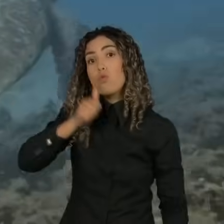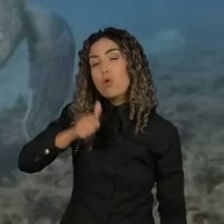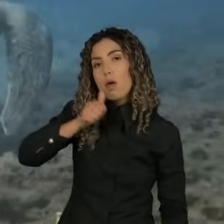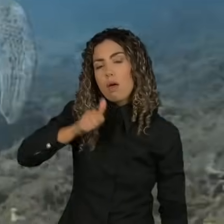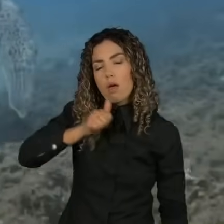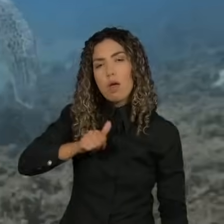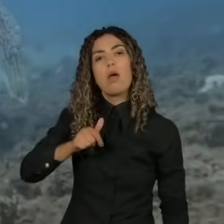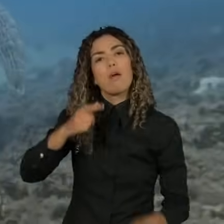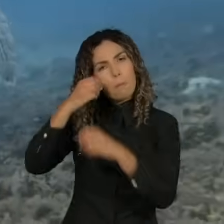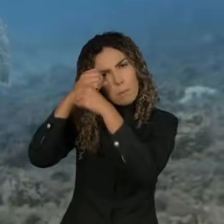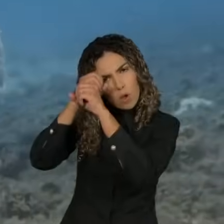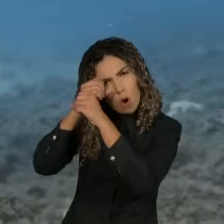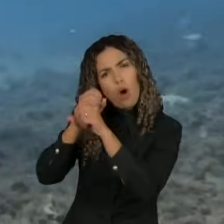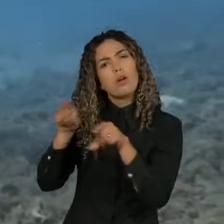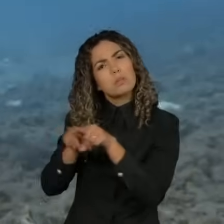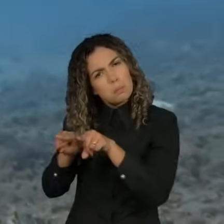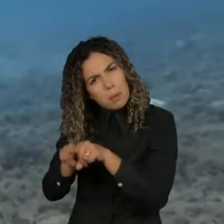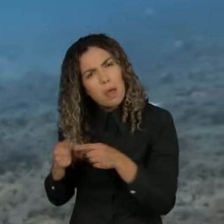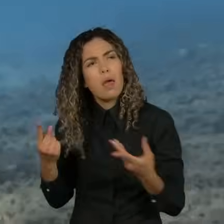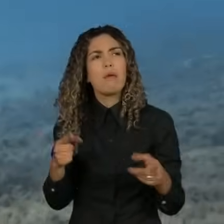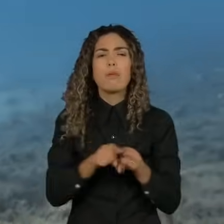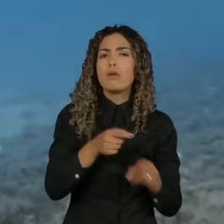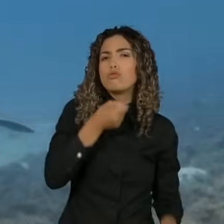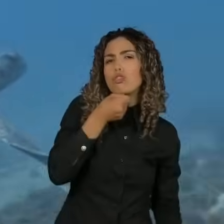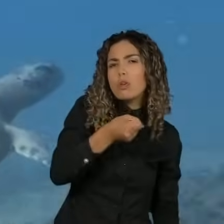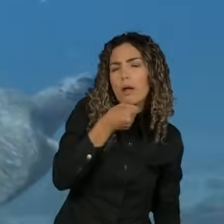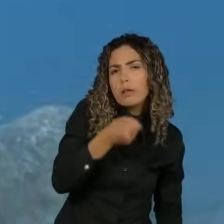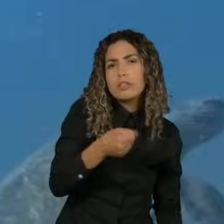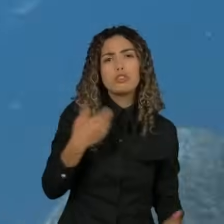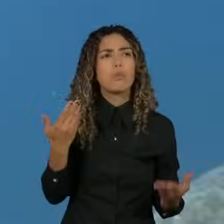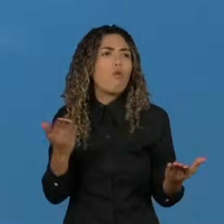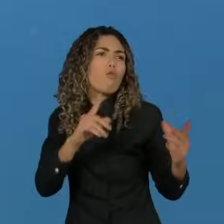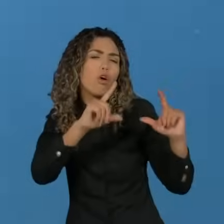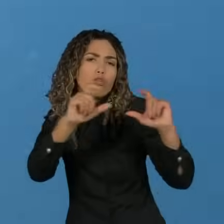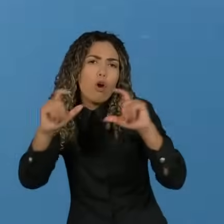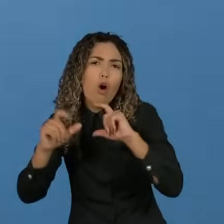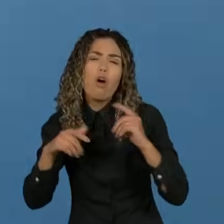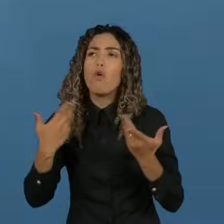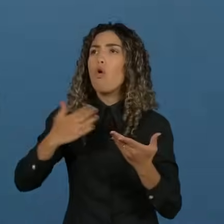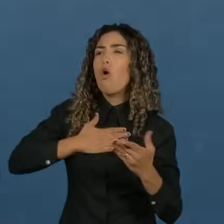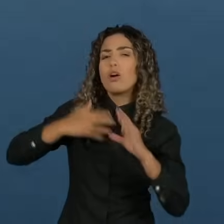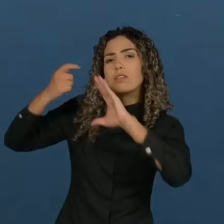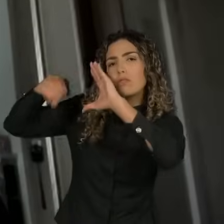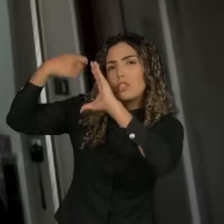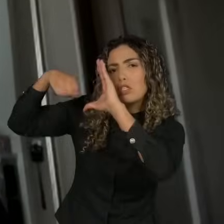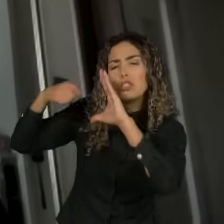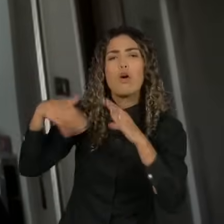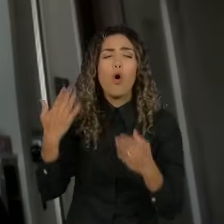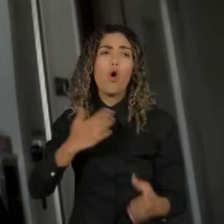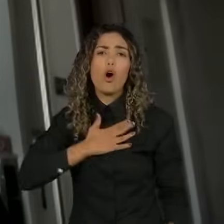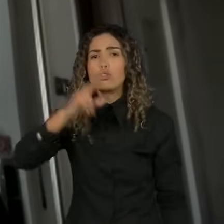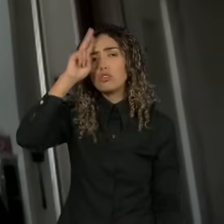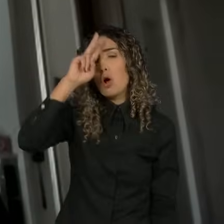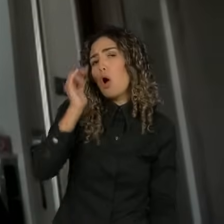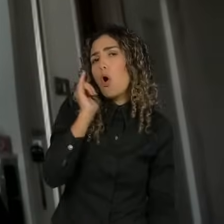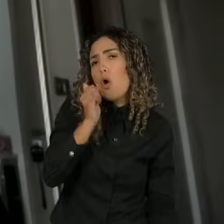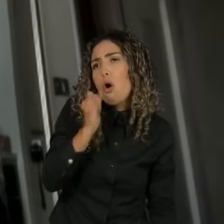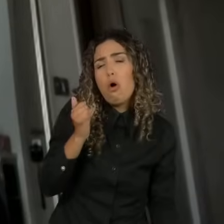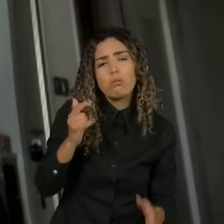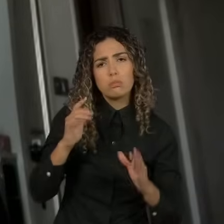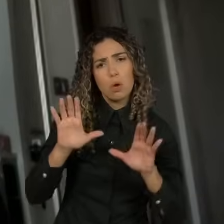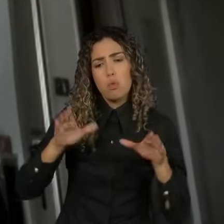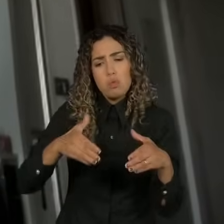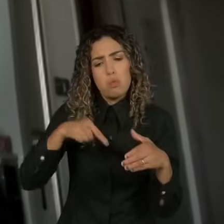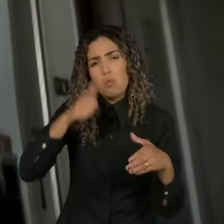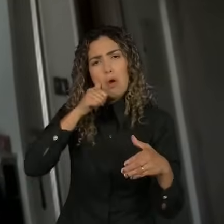só biólogas, mas tem jornalista, tem fotógrafa, tem contadora, tem cinegrafista. E eu falei, cara, é um